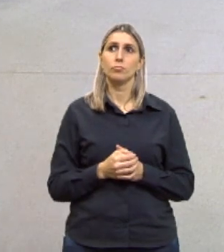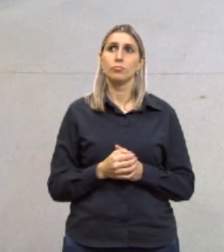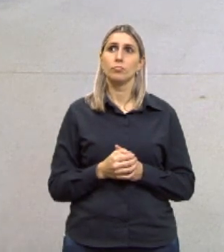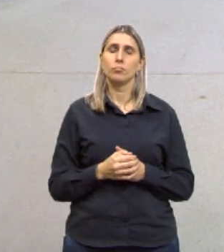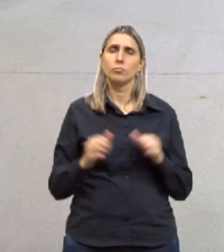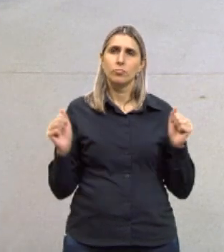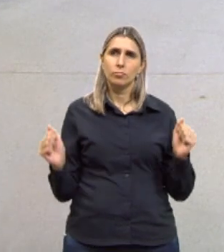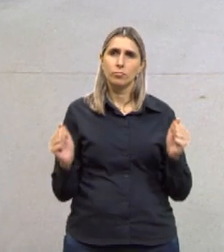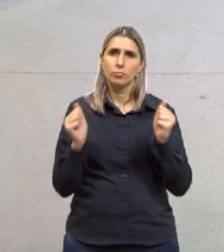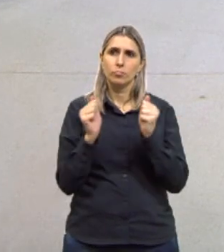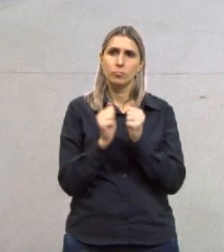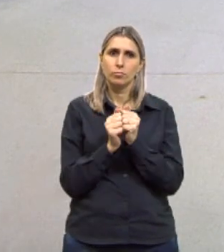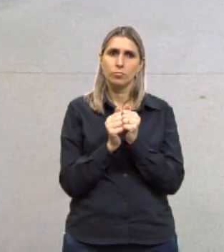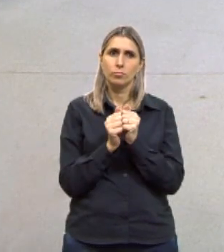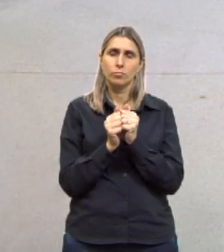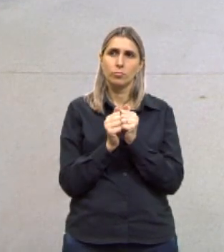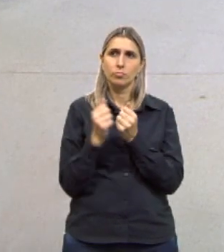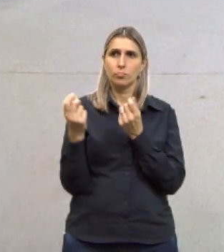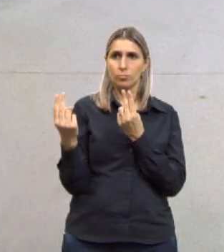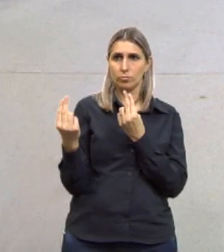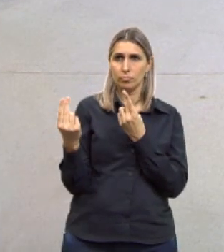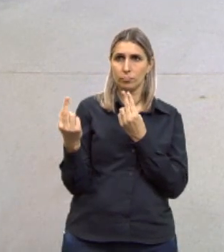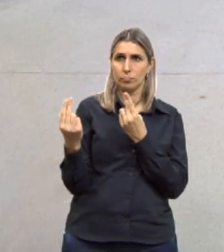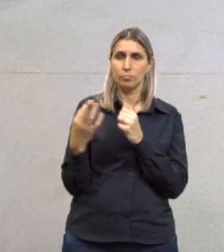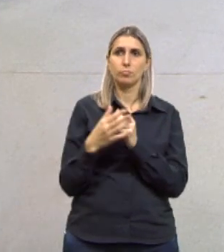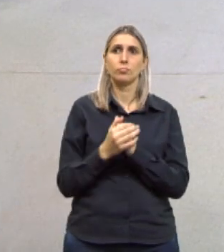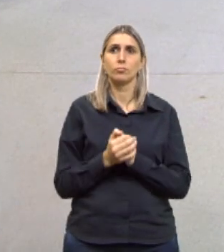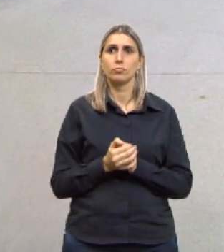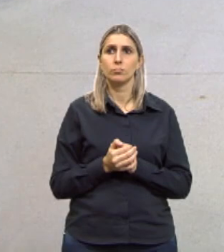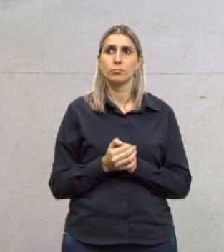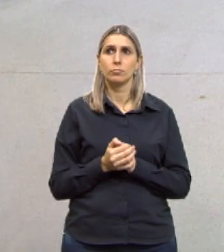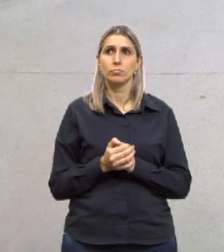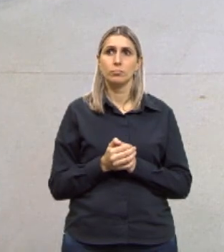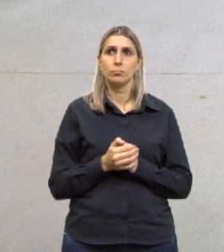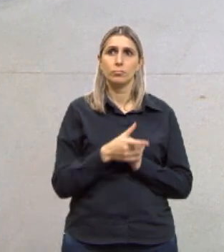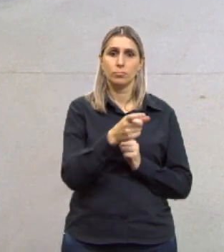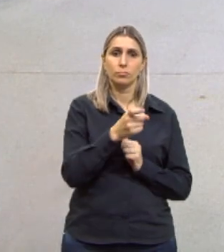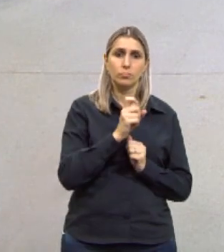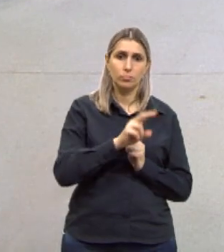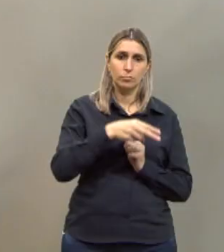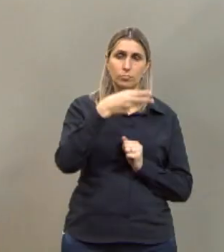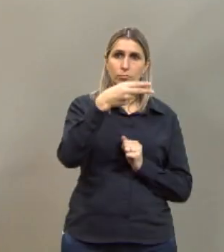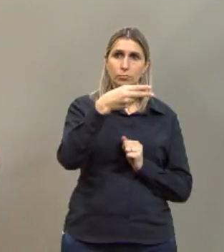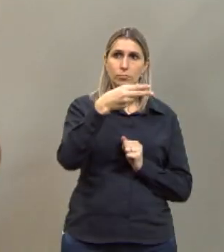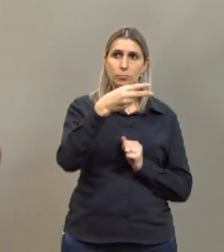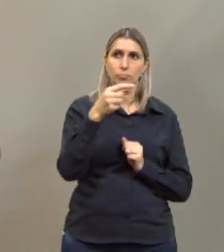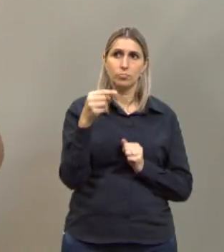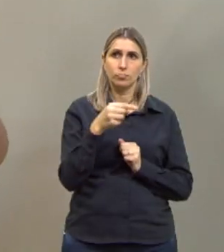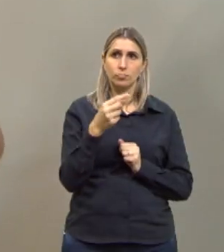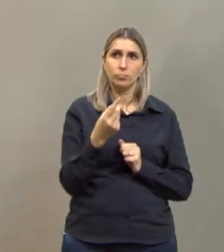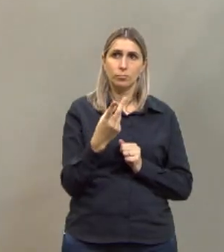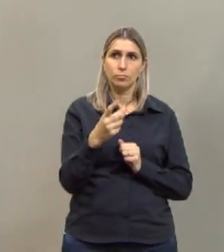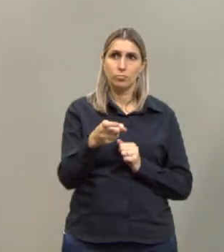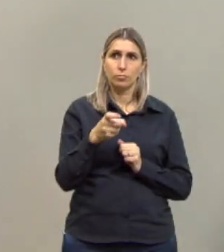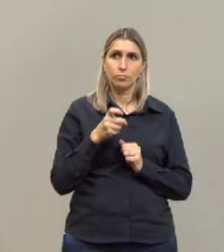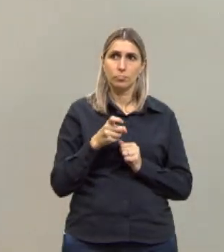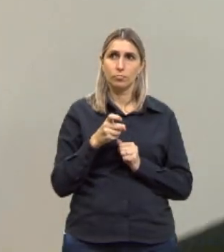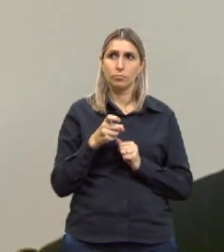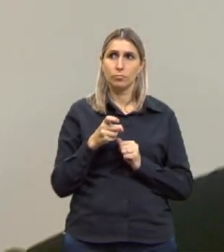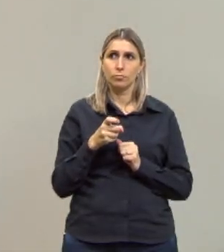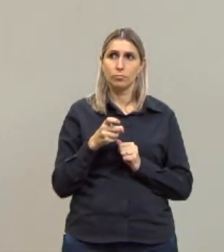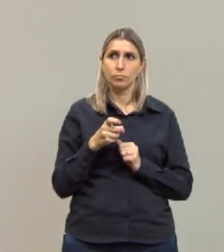vamos juntar esses termos que são semelhantes. Então, x ao quadrado menos